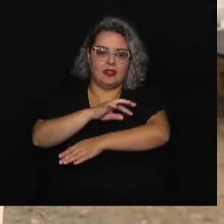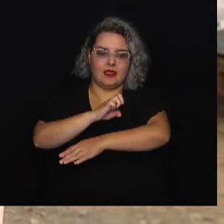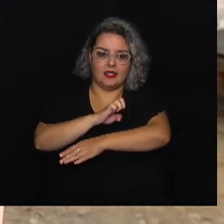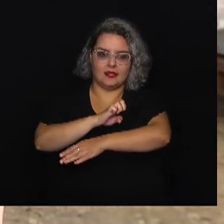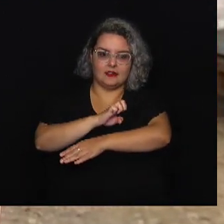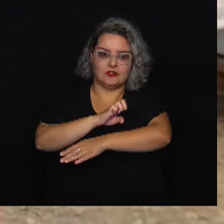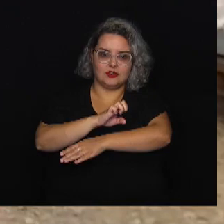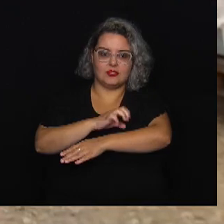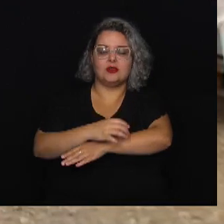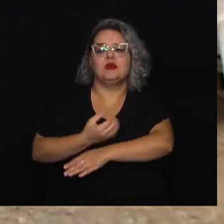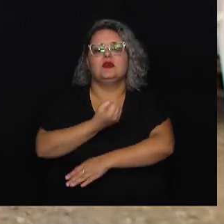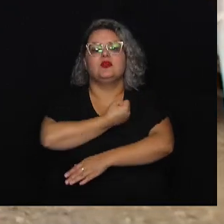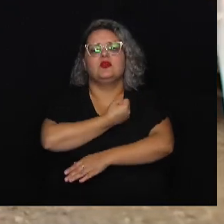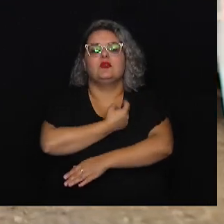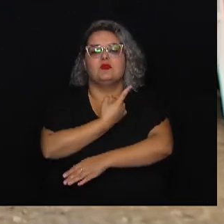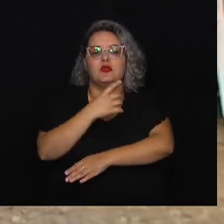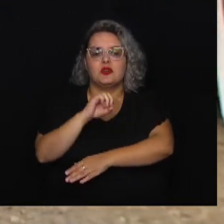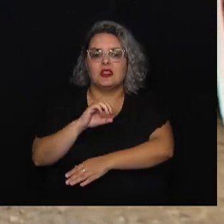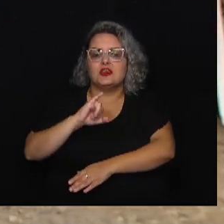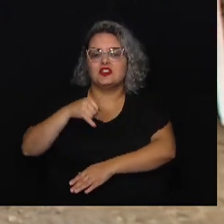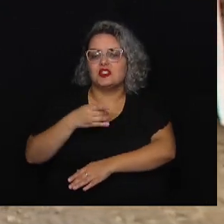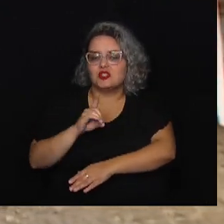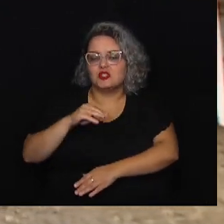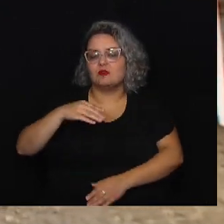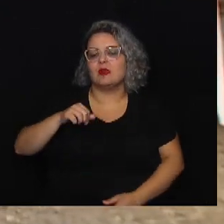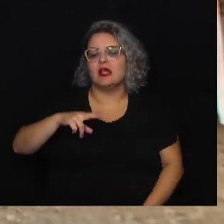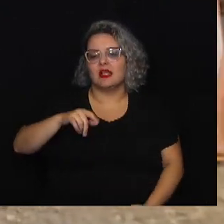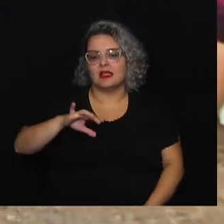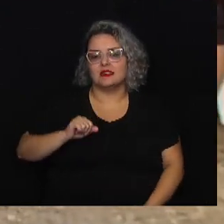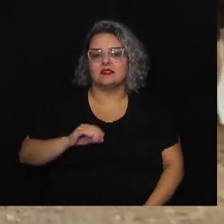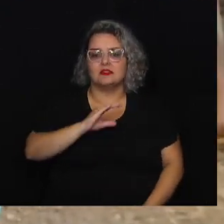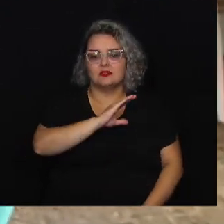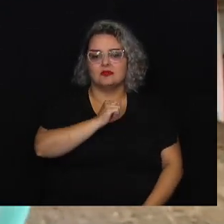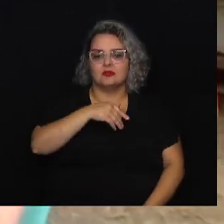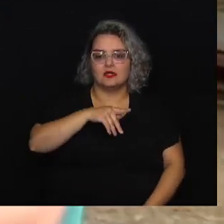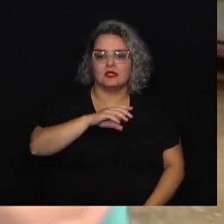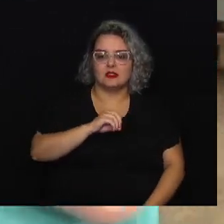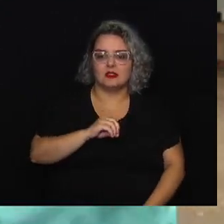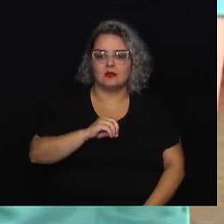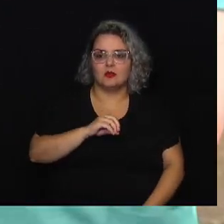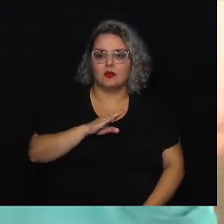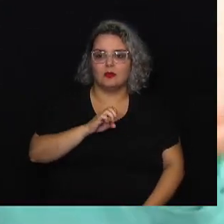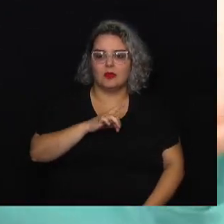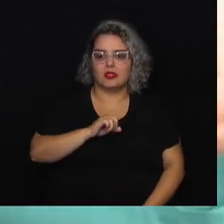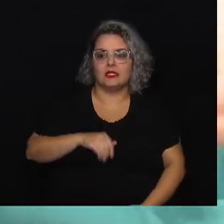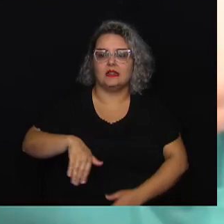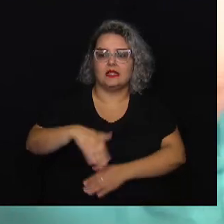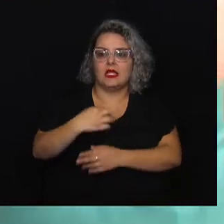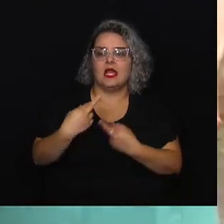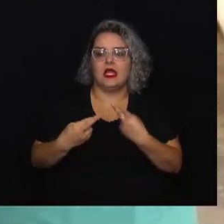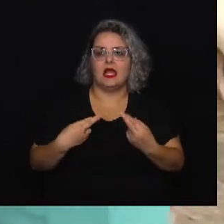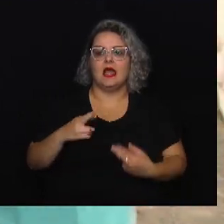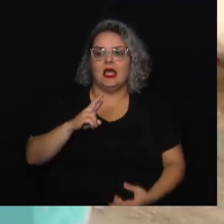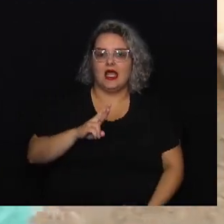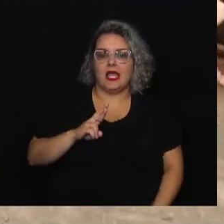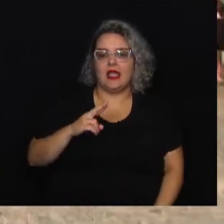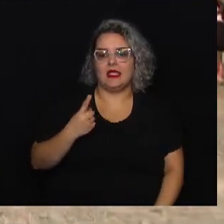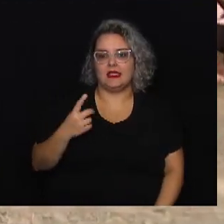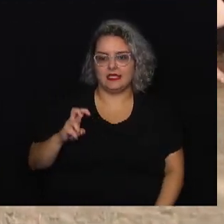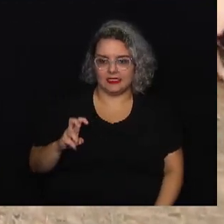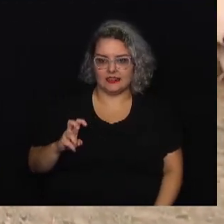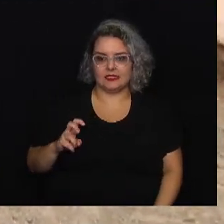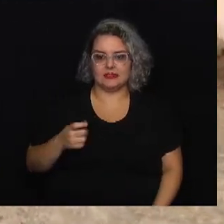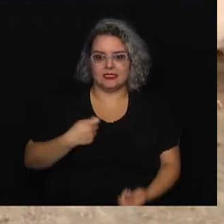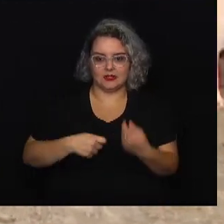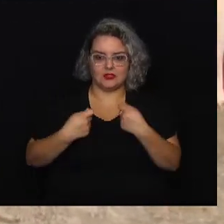Mendes, número 10, Jardim Marisa, região do Campo Belo. E é aqui na R15, Administração Regional 15, que é um